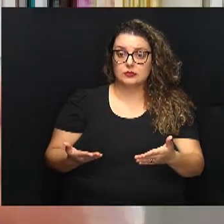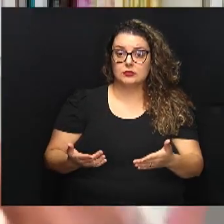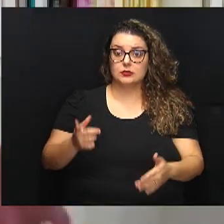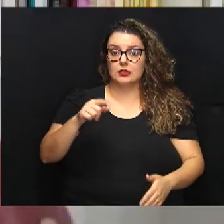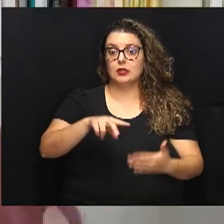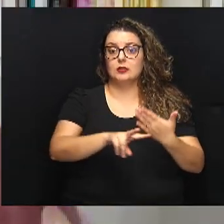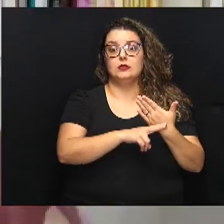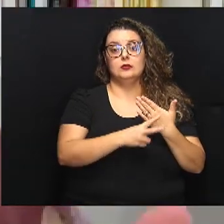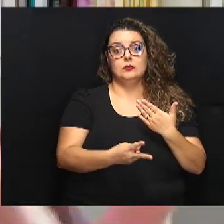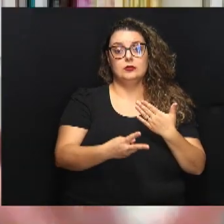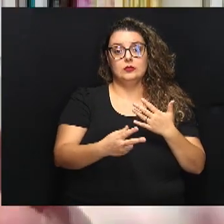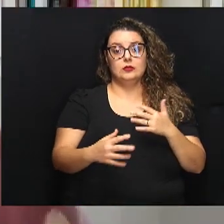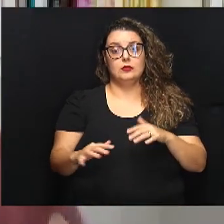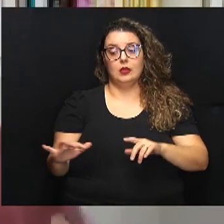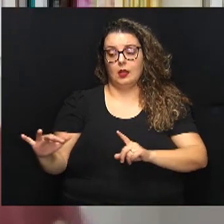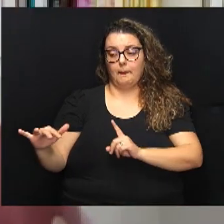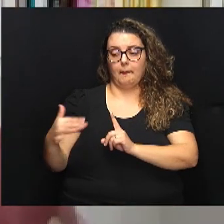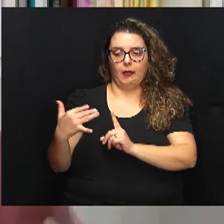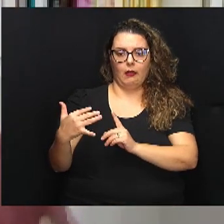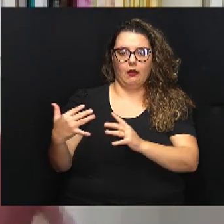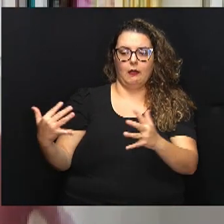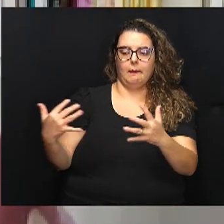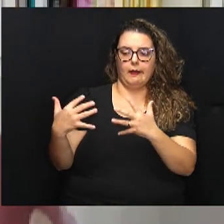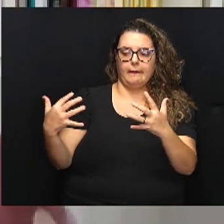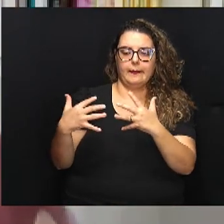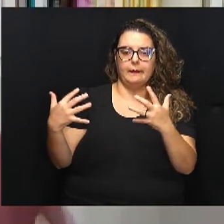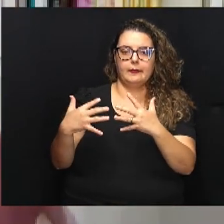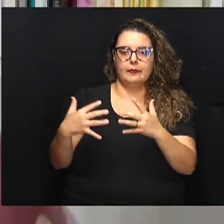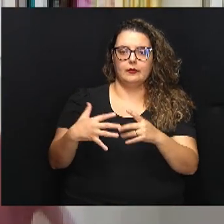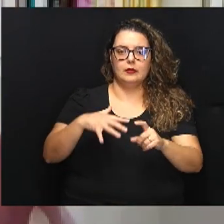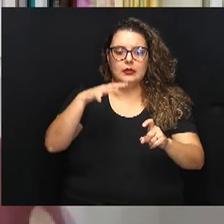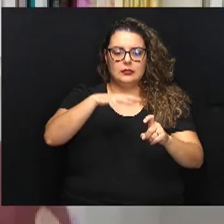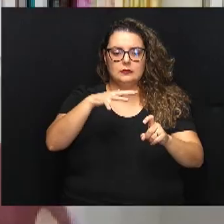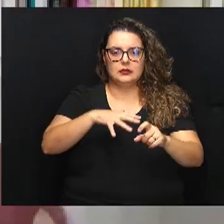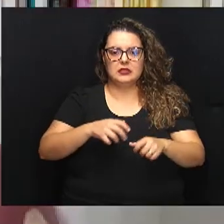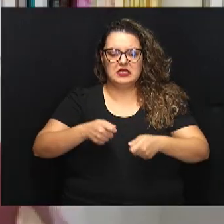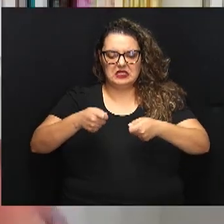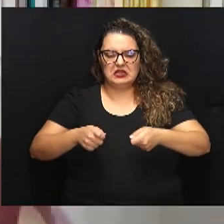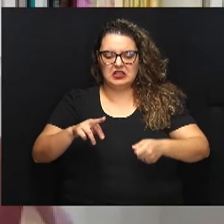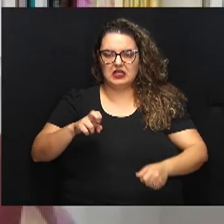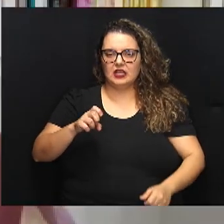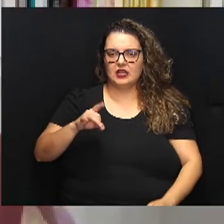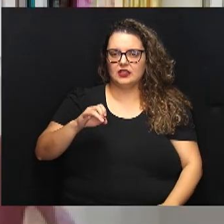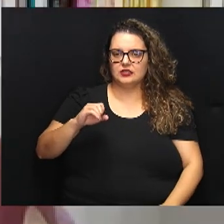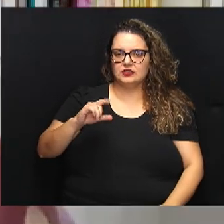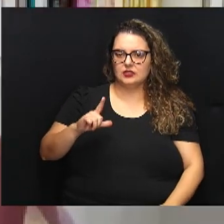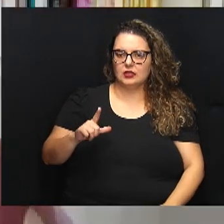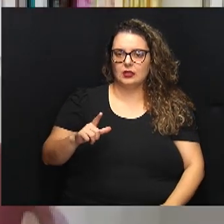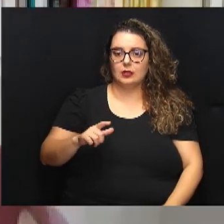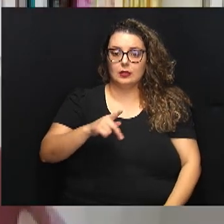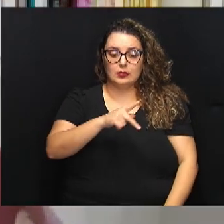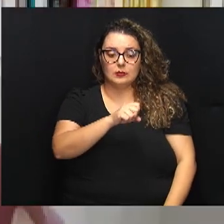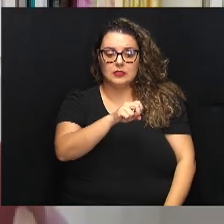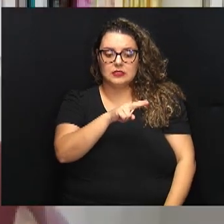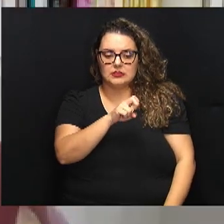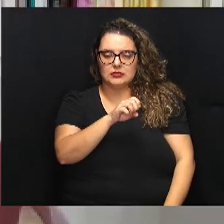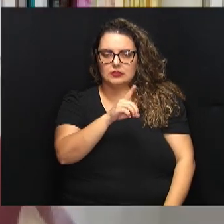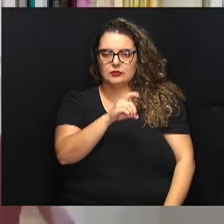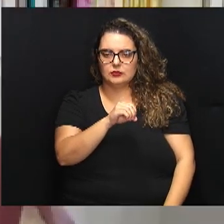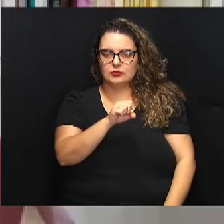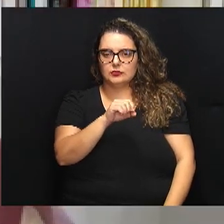da exposição a esse tipo de mensagem muito radical e muito pseudocientífica, que assusta.